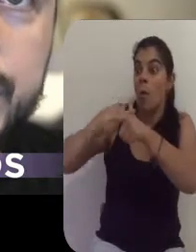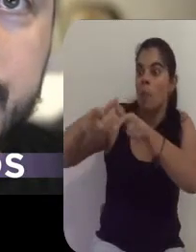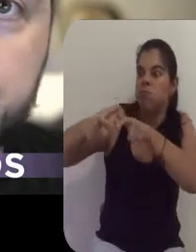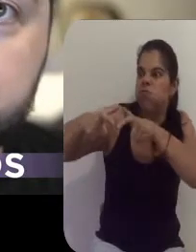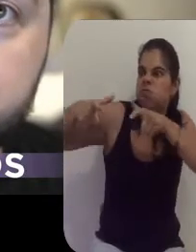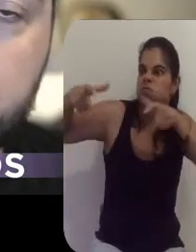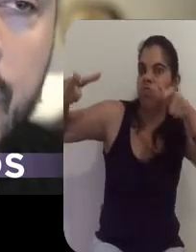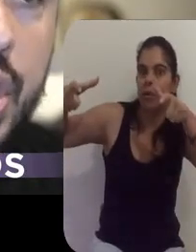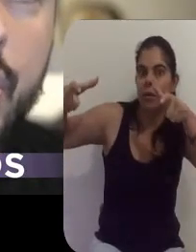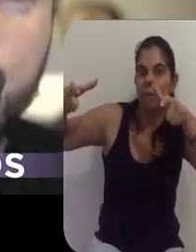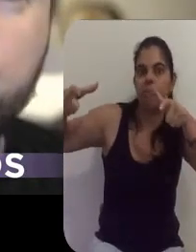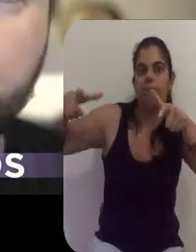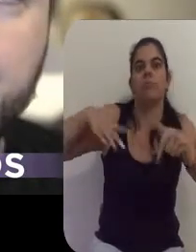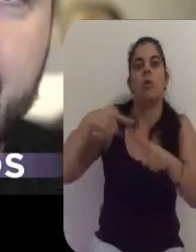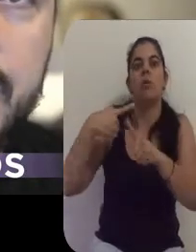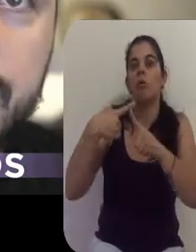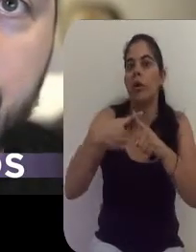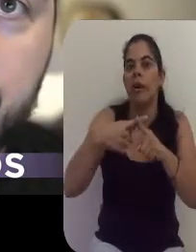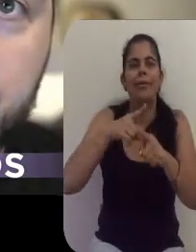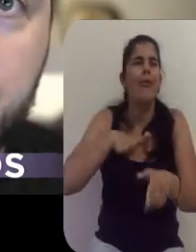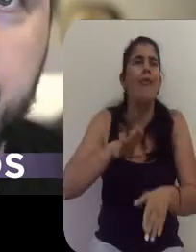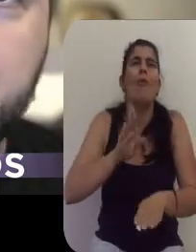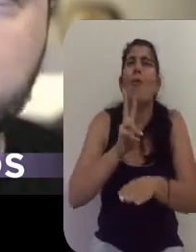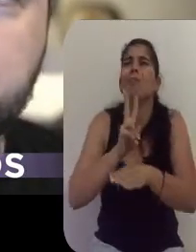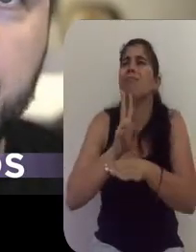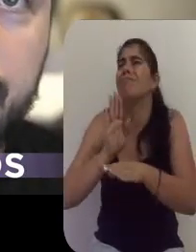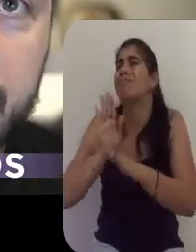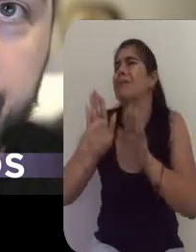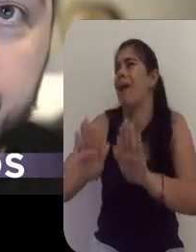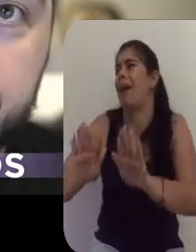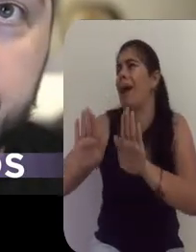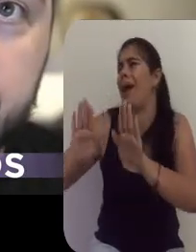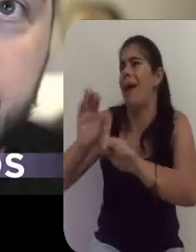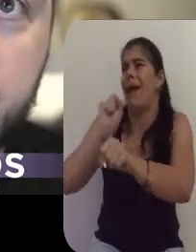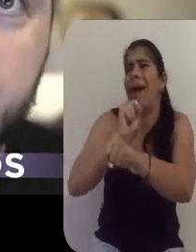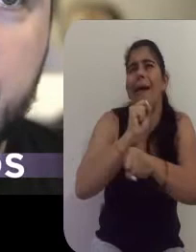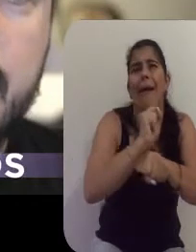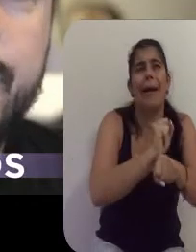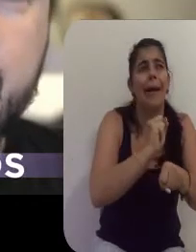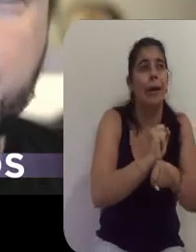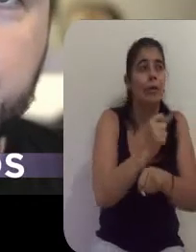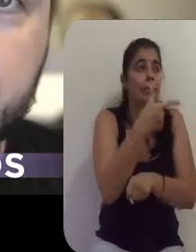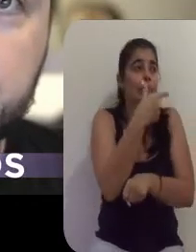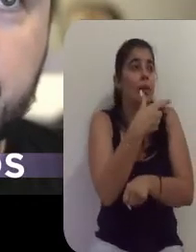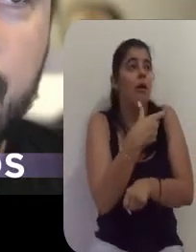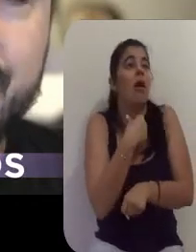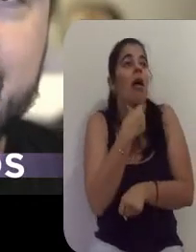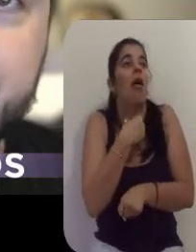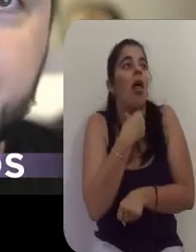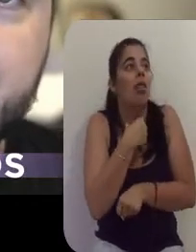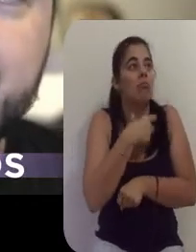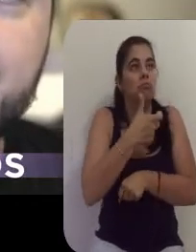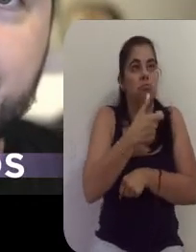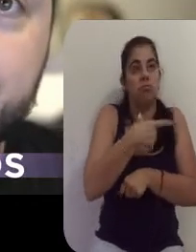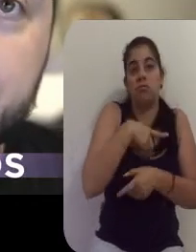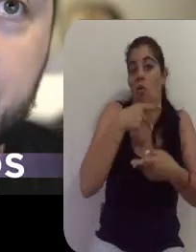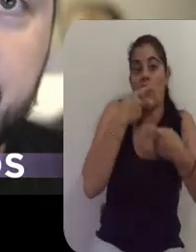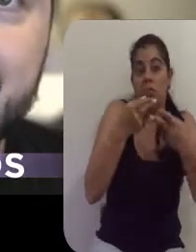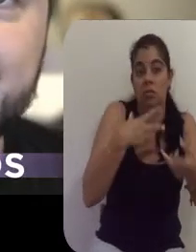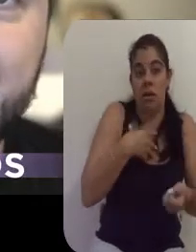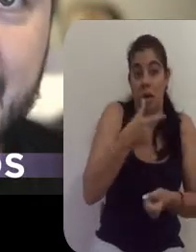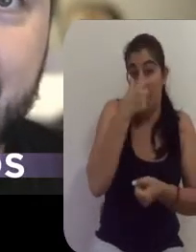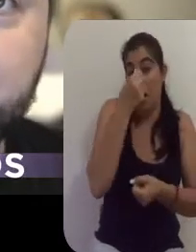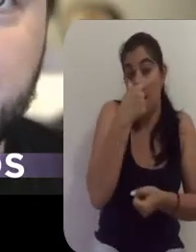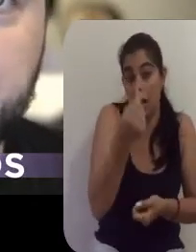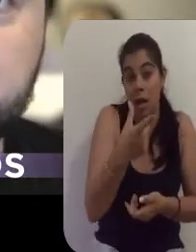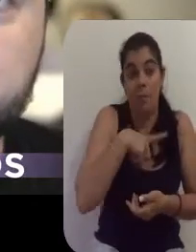com bochecho, com qualquer ritual para não pegar o coronavírus. Não fique contando com a vacina que deve vir, mas